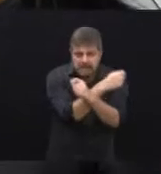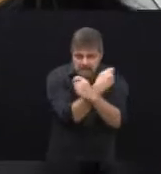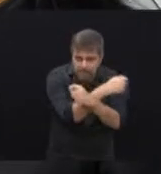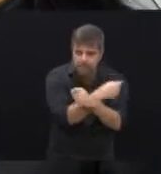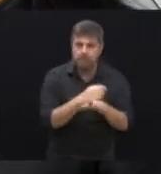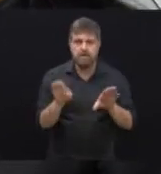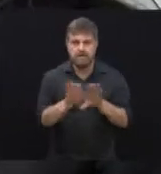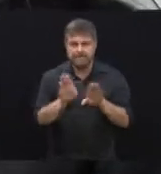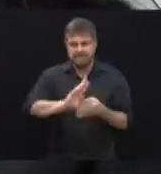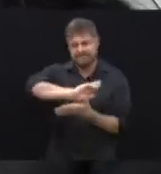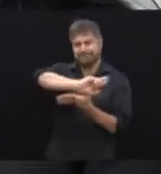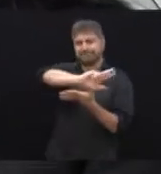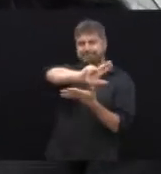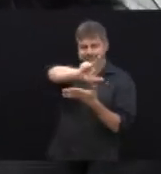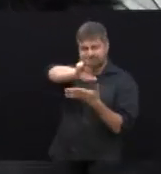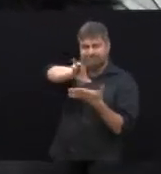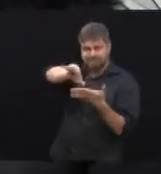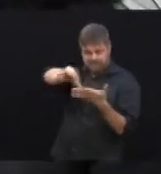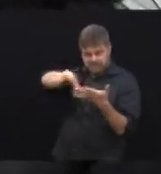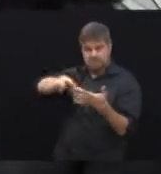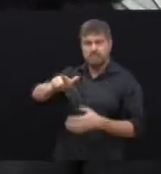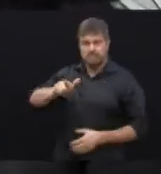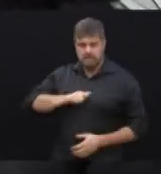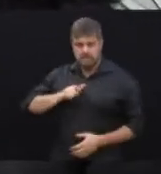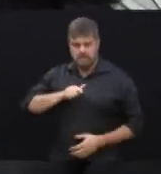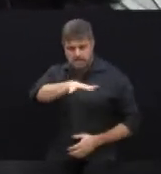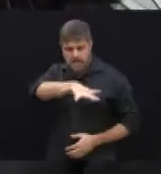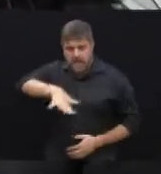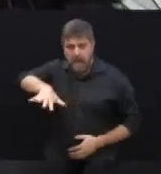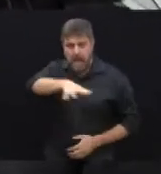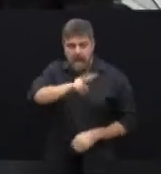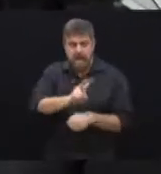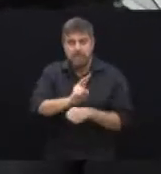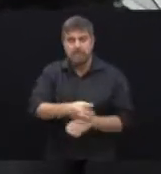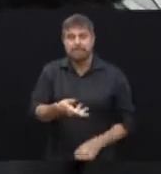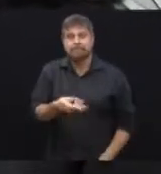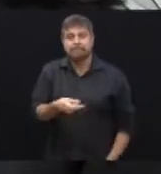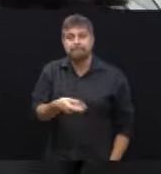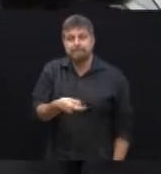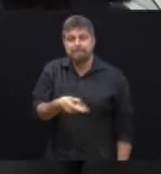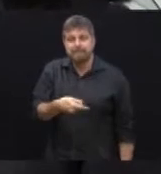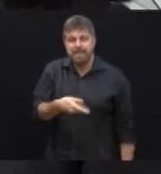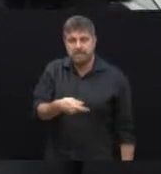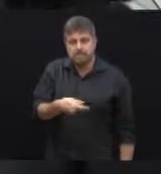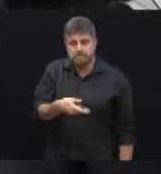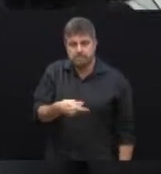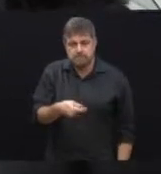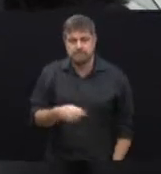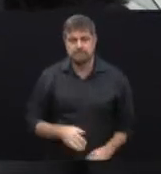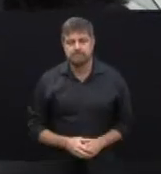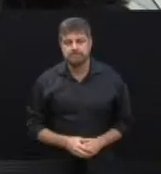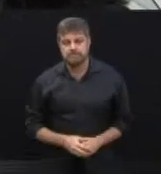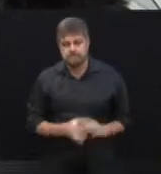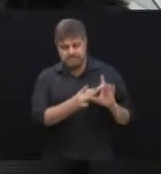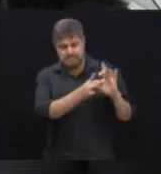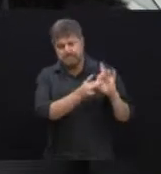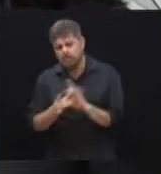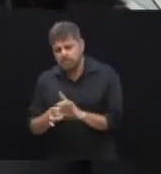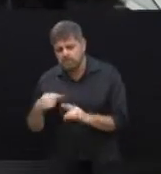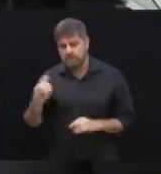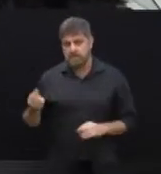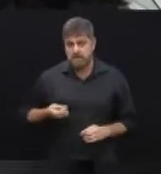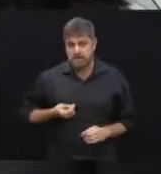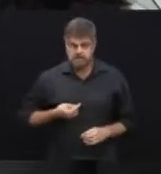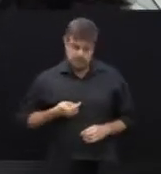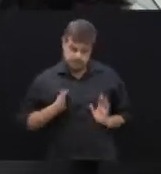PUC Campinas e também em vários outros locais ao longo do Brasil. Nesse contexto, você vai